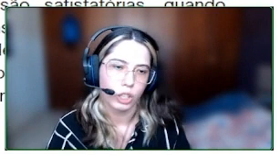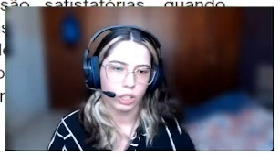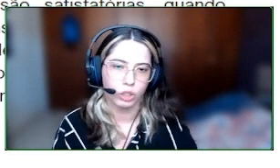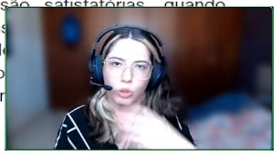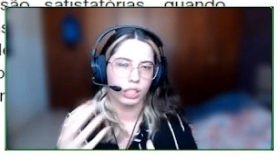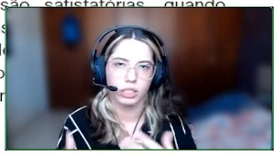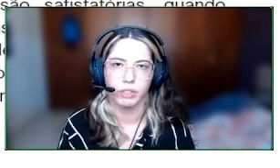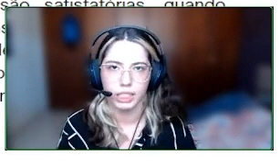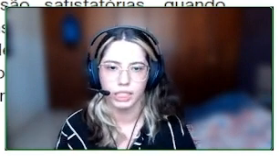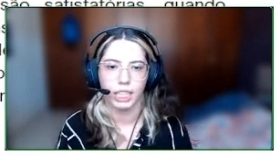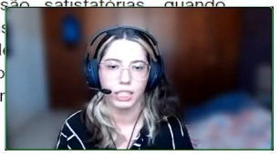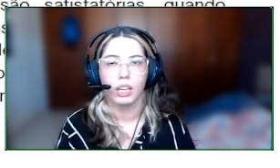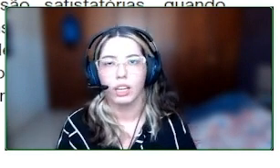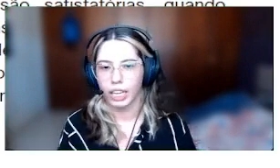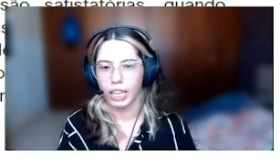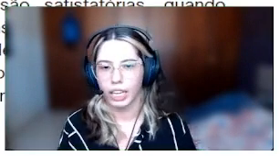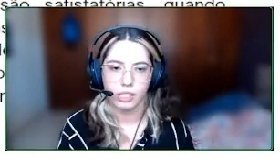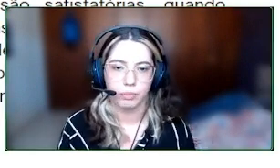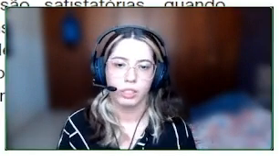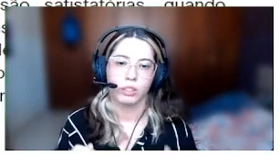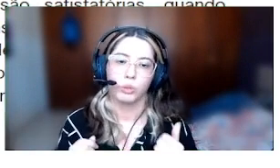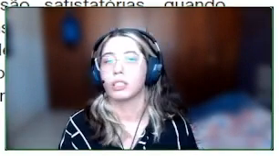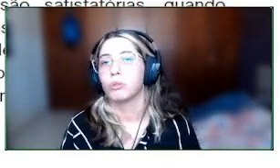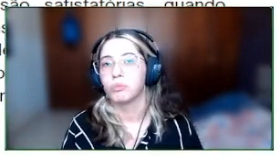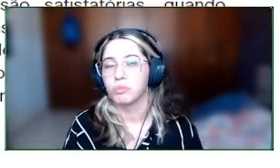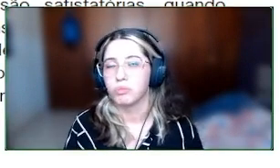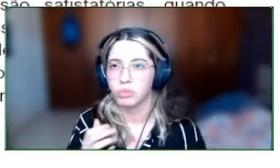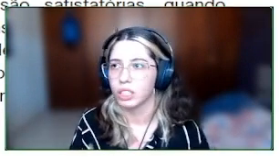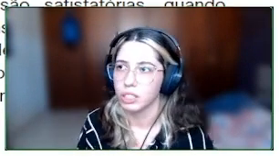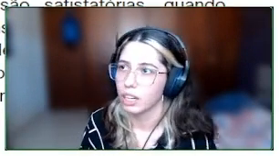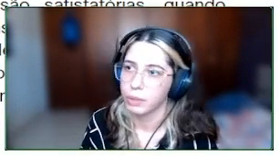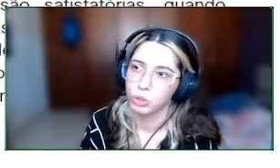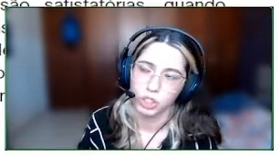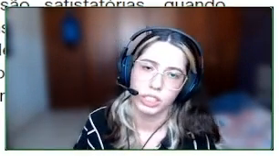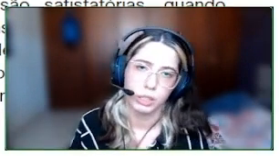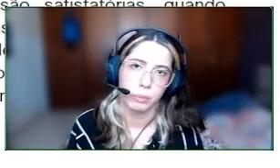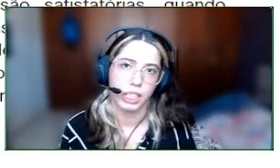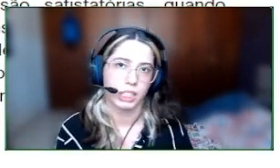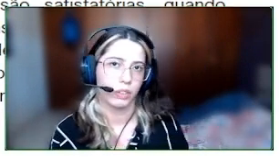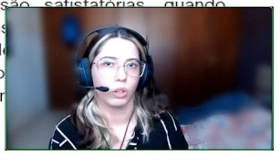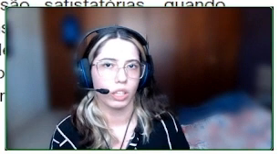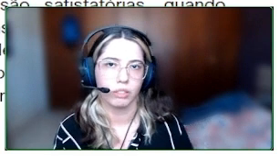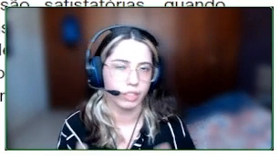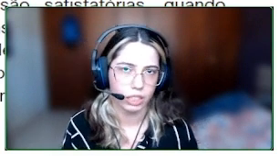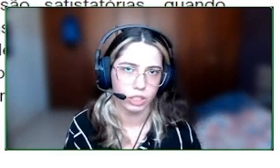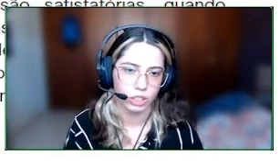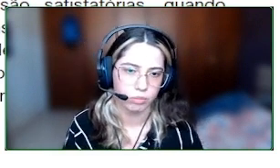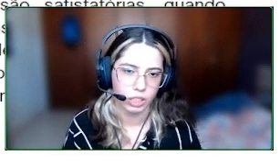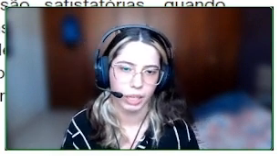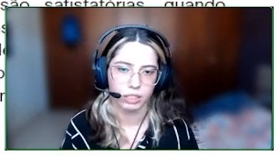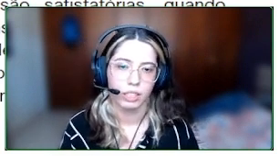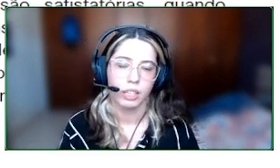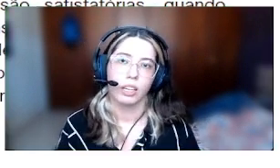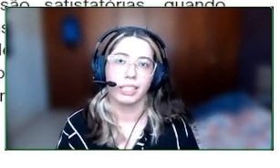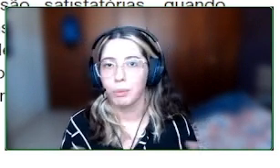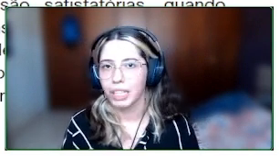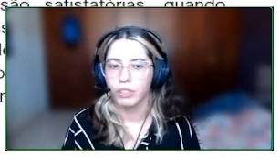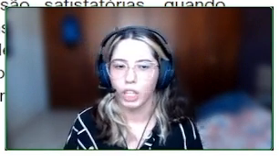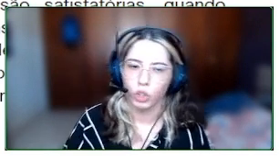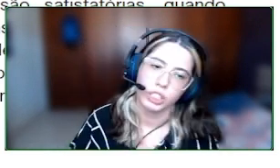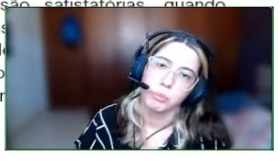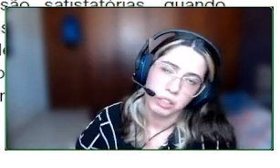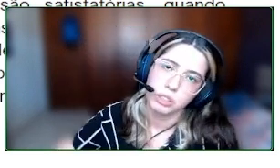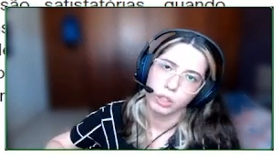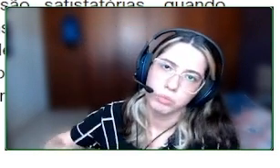utilizadas e de outras vigas testadas em MLC. O que também dá para utilizar de uma maneira satisfatória em vigas e demais. Essas emendas